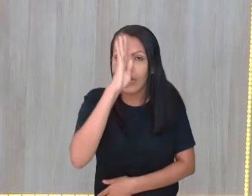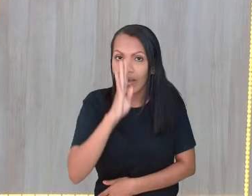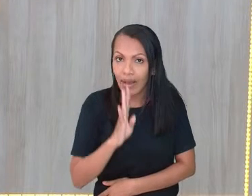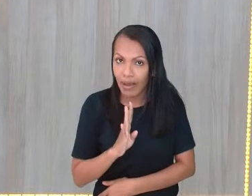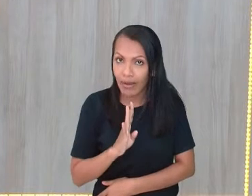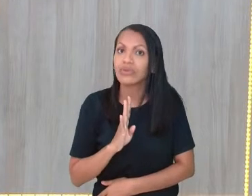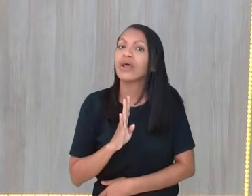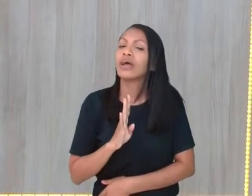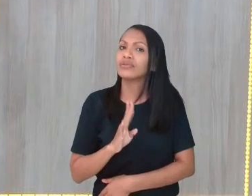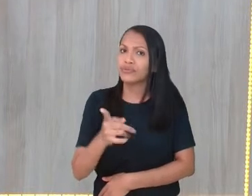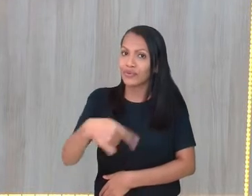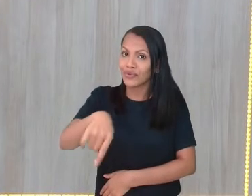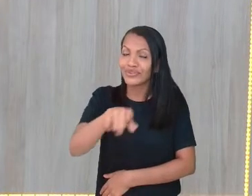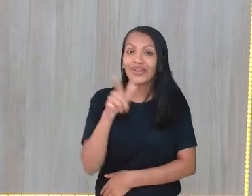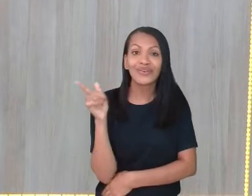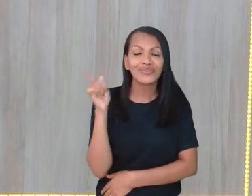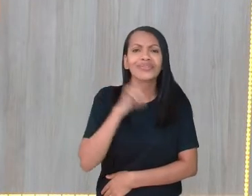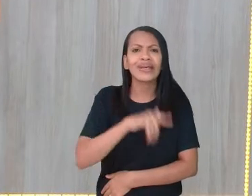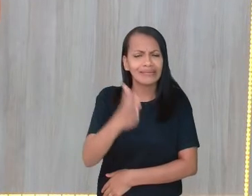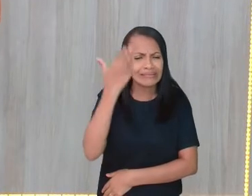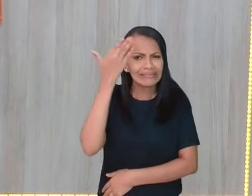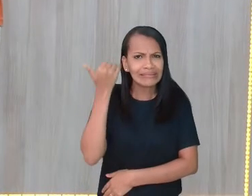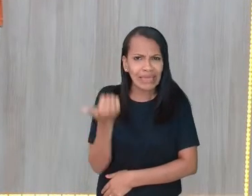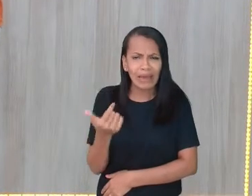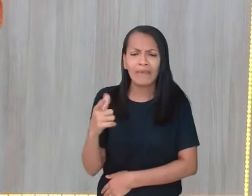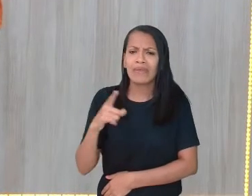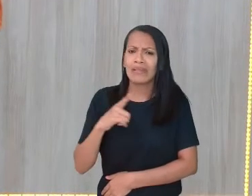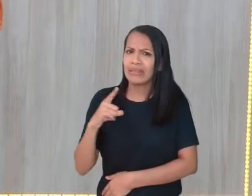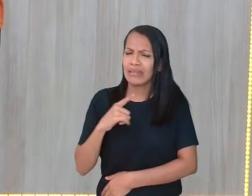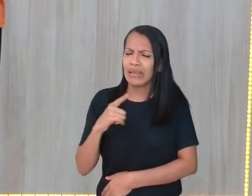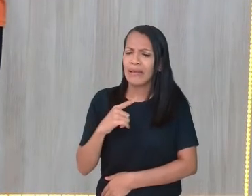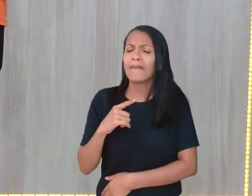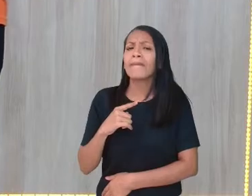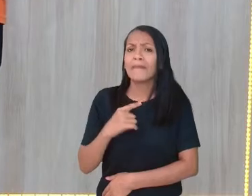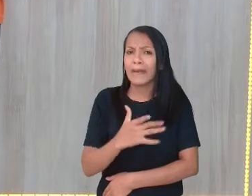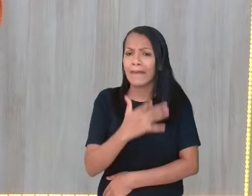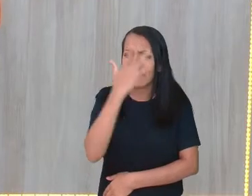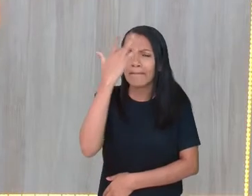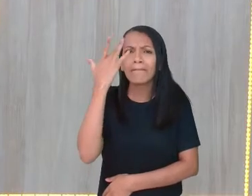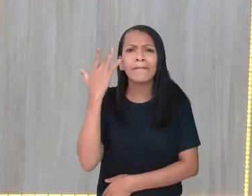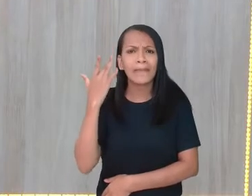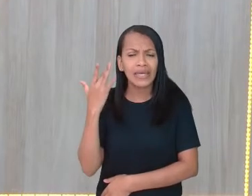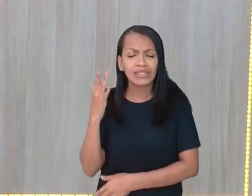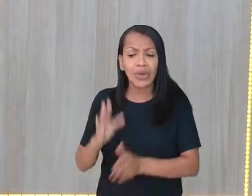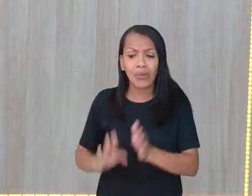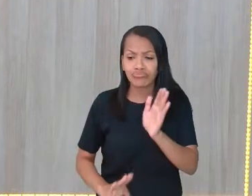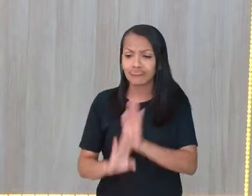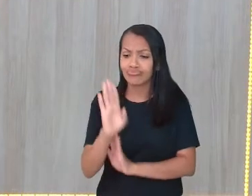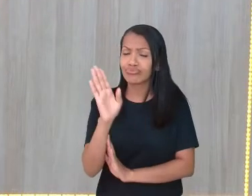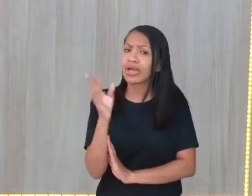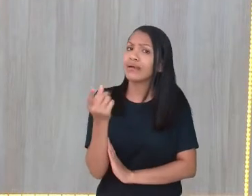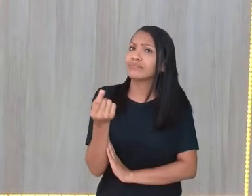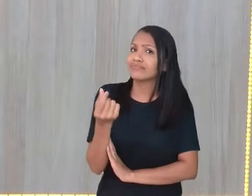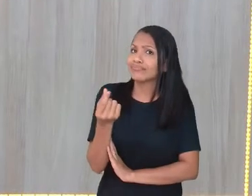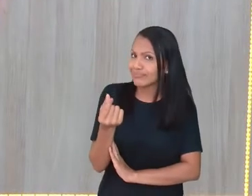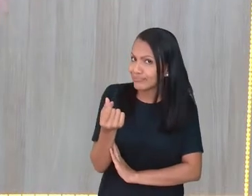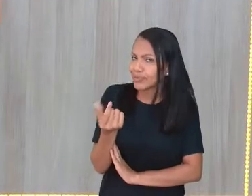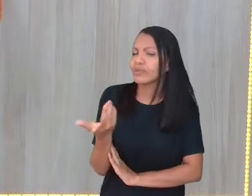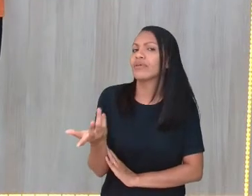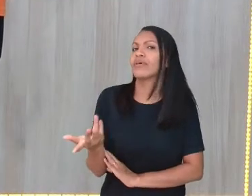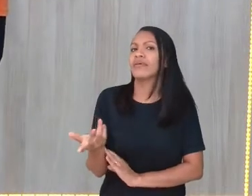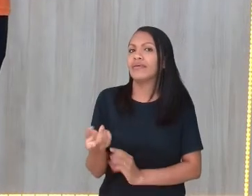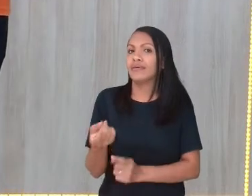né? A gente sabe que é um esporte que quem tem maior acesso são aquelas pessoas que têm um poder aquisitivo maior, né? Que tem dinheiro na